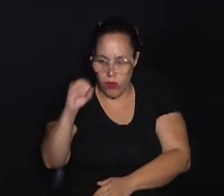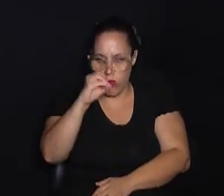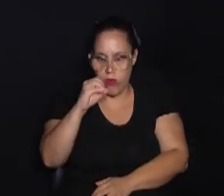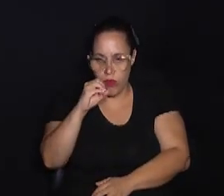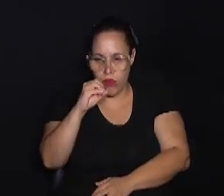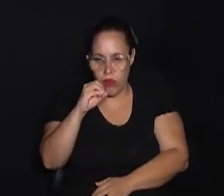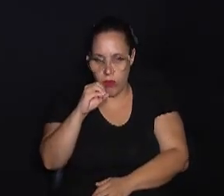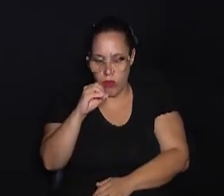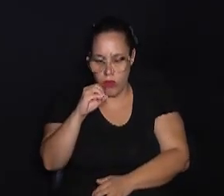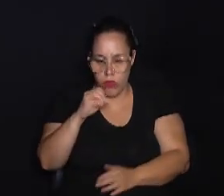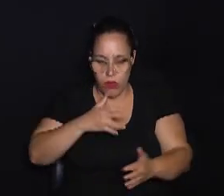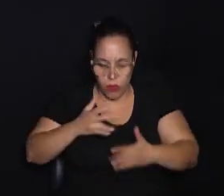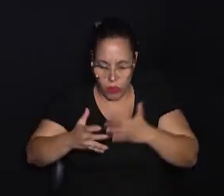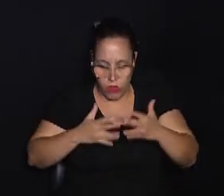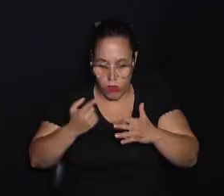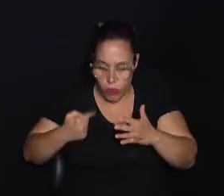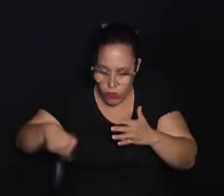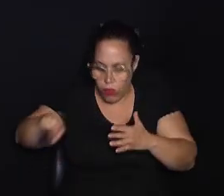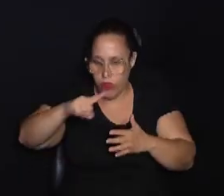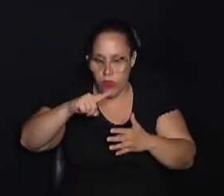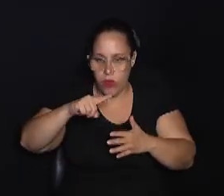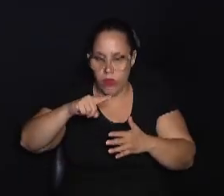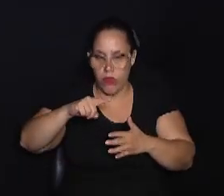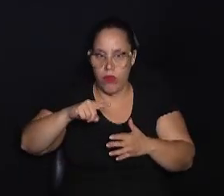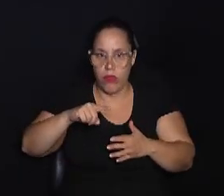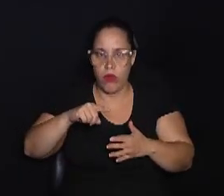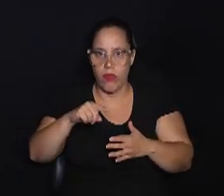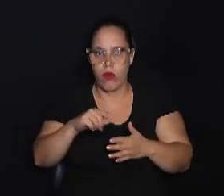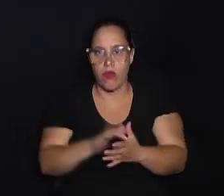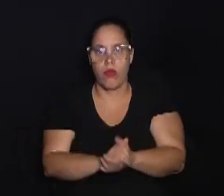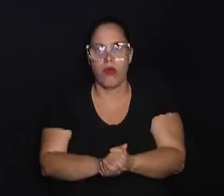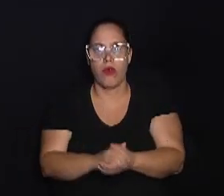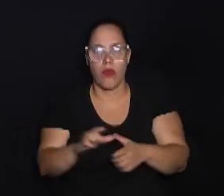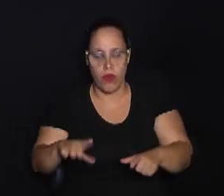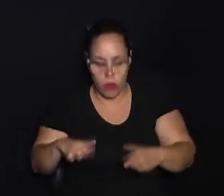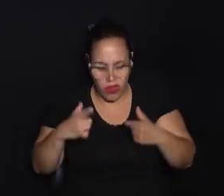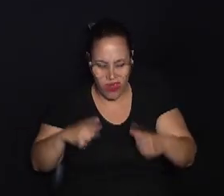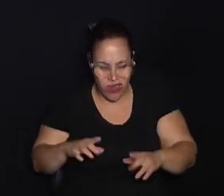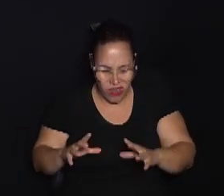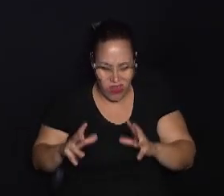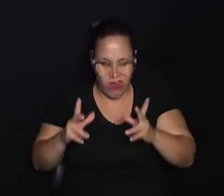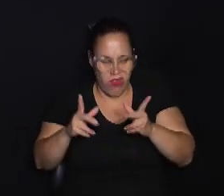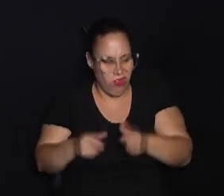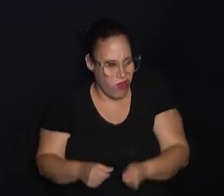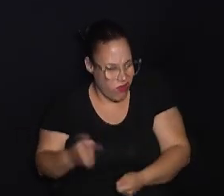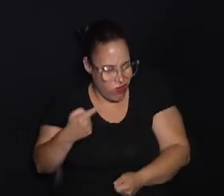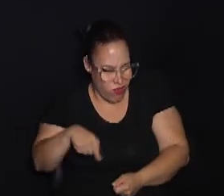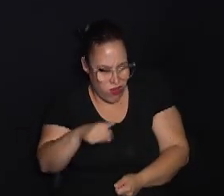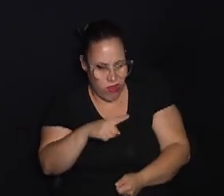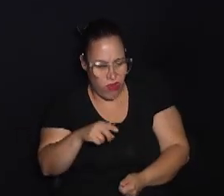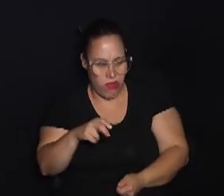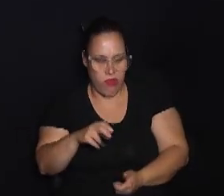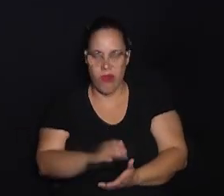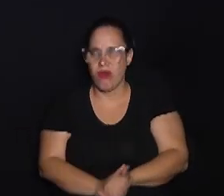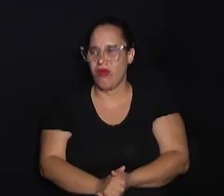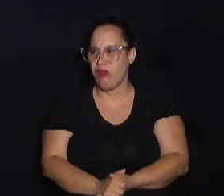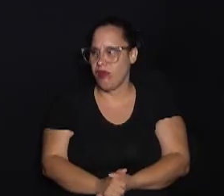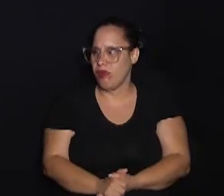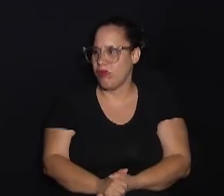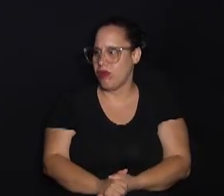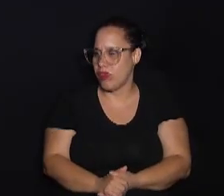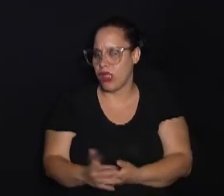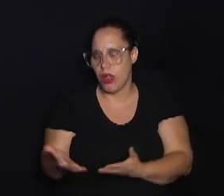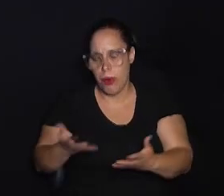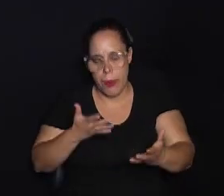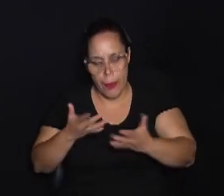que foi uma demanda deles, né, dessa expressão cultural, de quem milita no entorno dessa expressão cultural. Foi uma demanda da gente